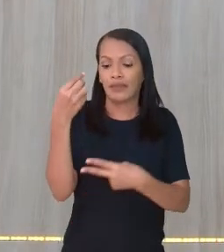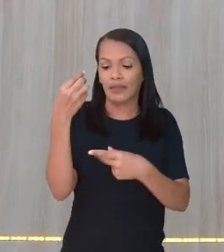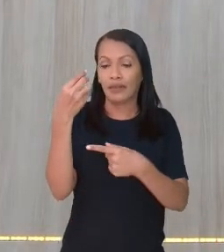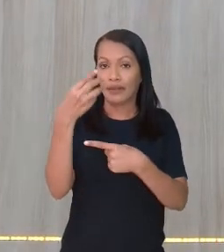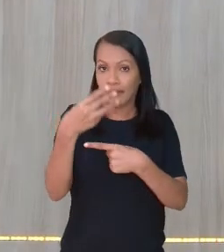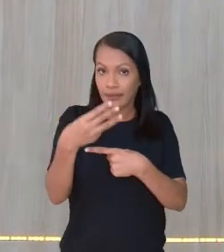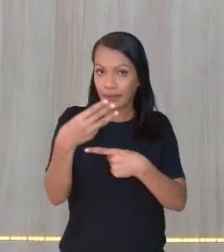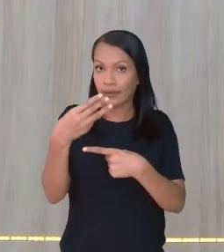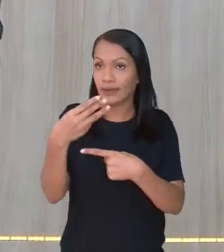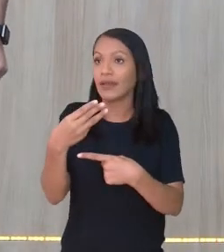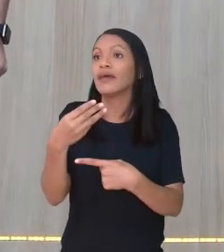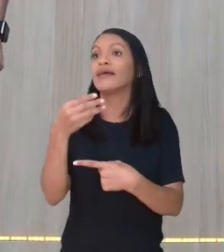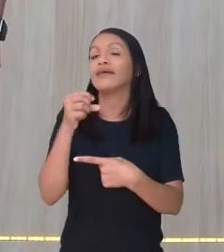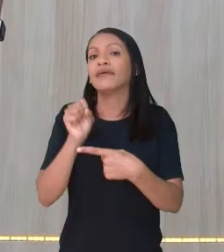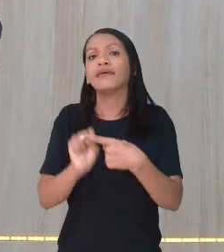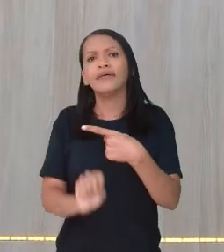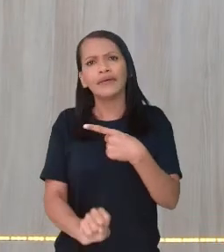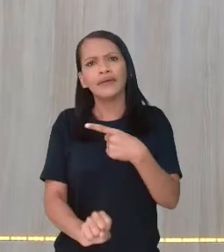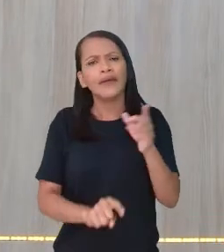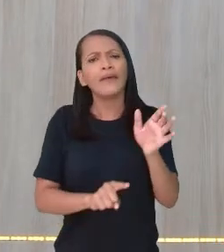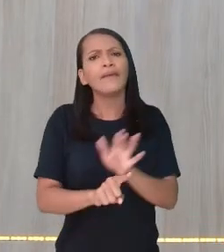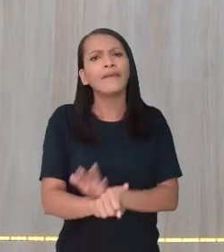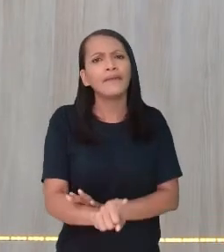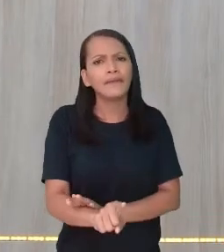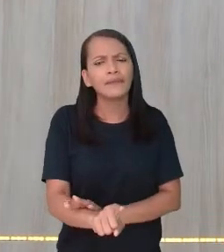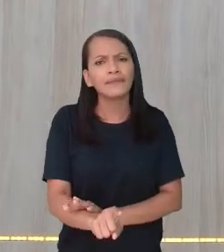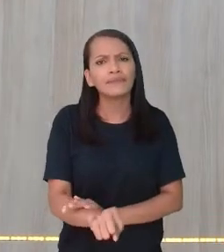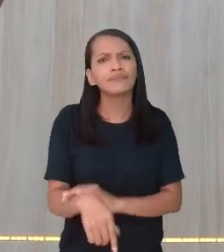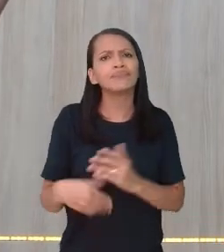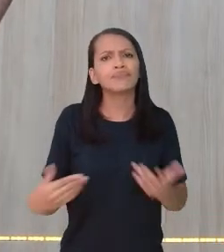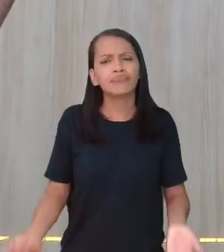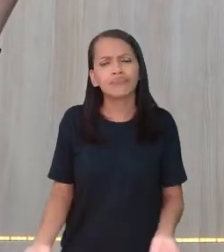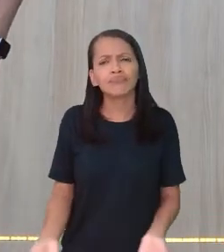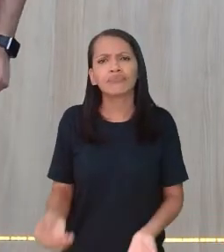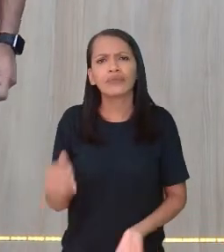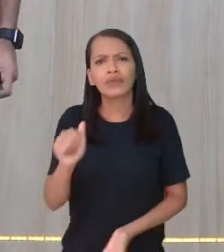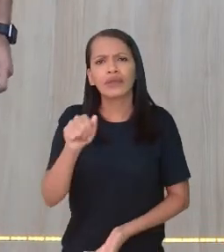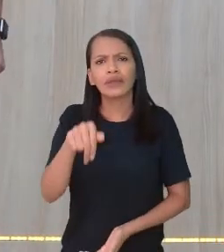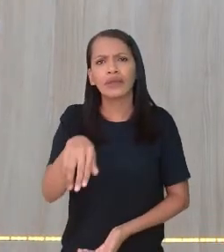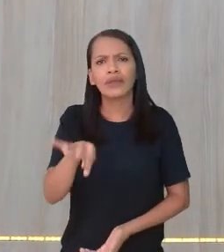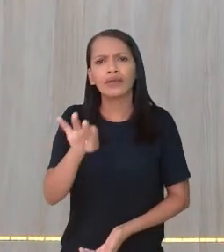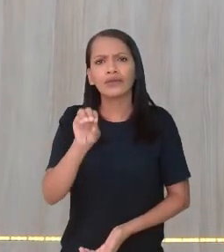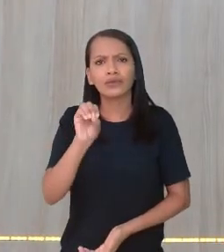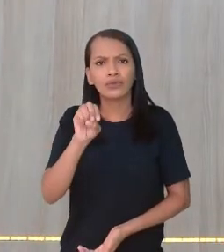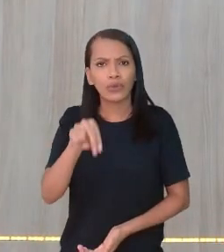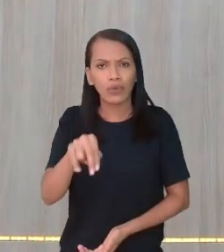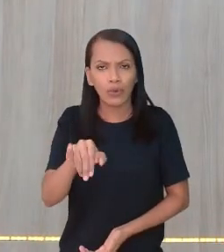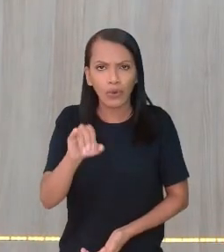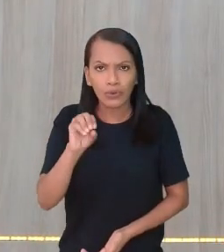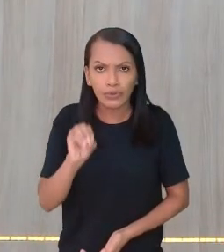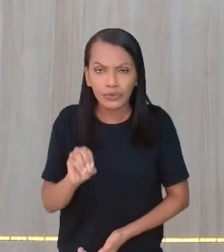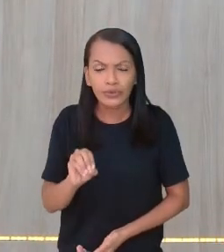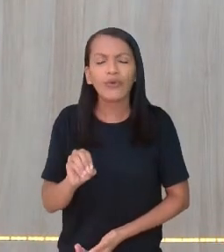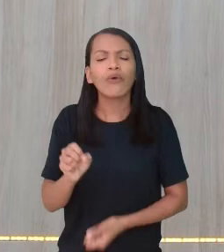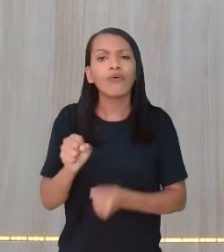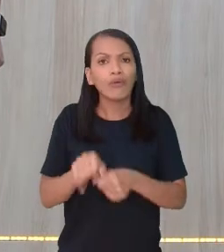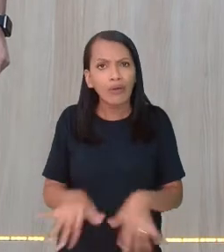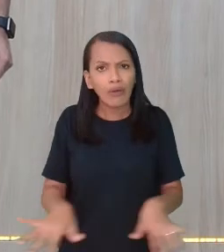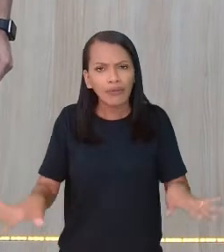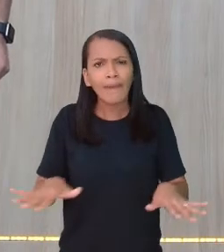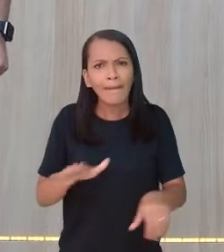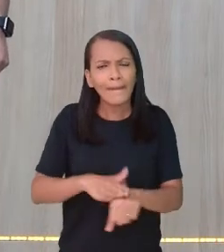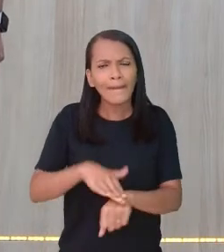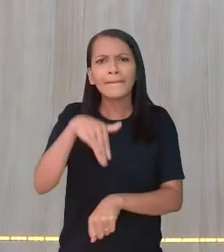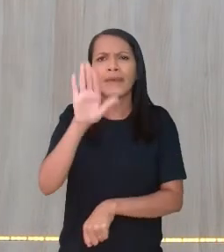eu perguntasse assim para você, pessoal, Antônio, ele gastou mais da metade ou ele